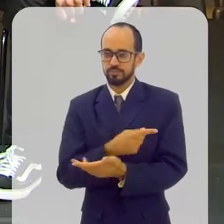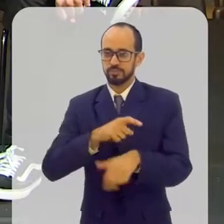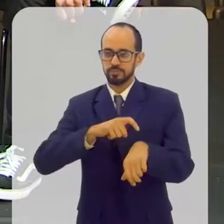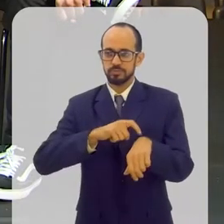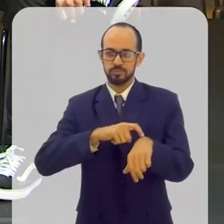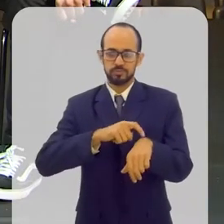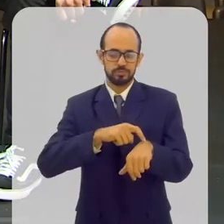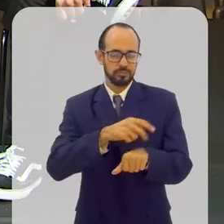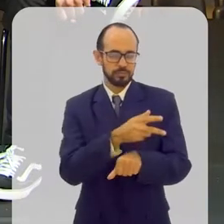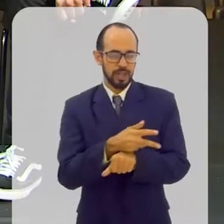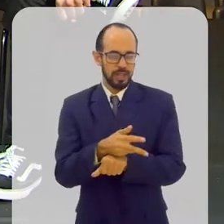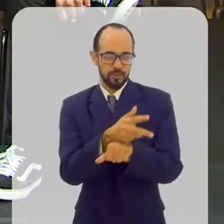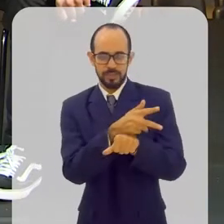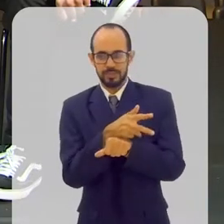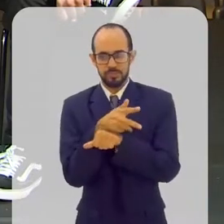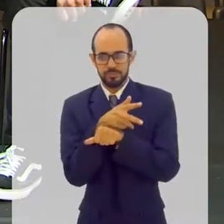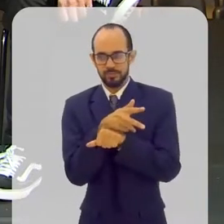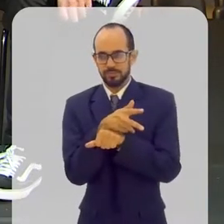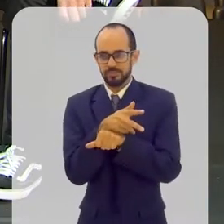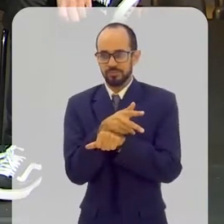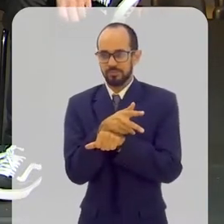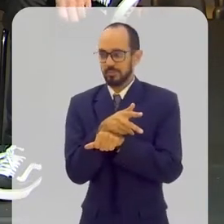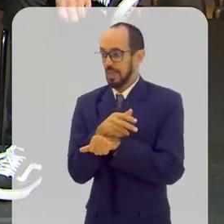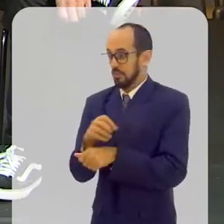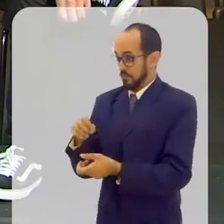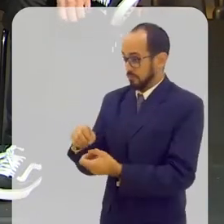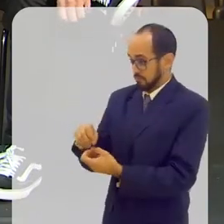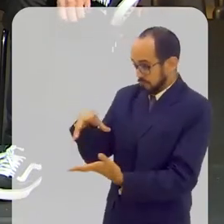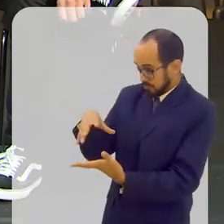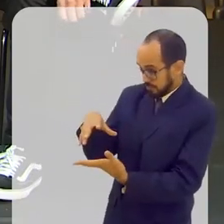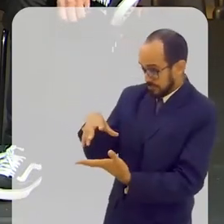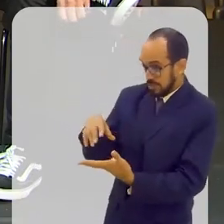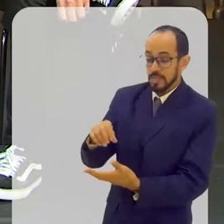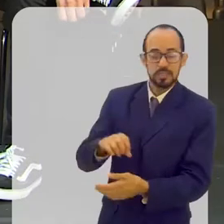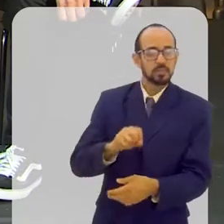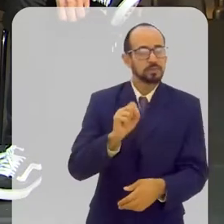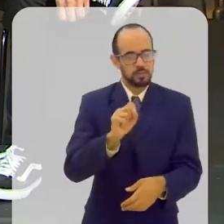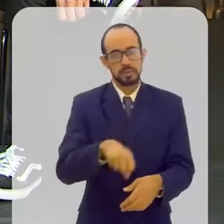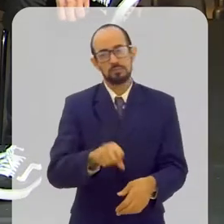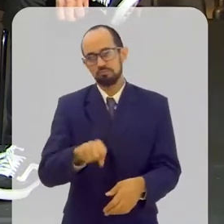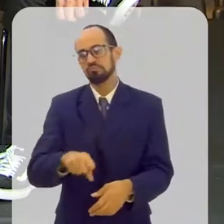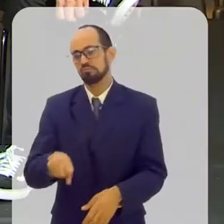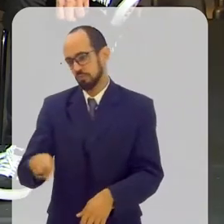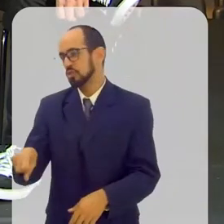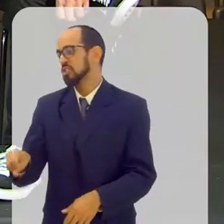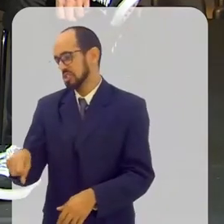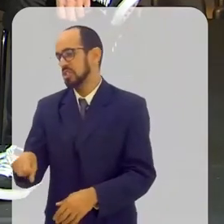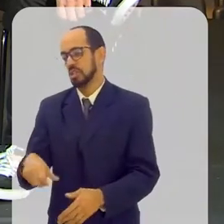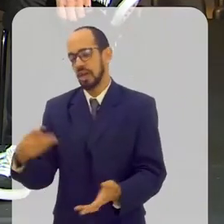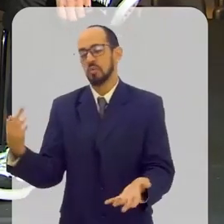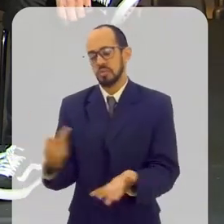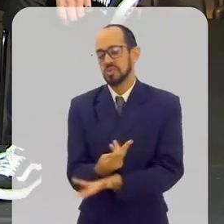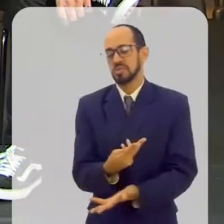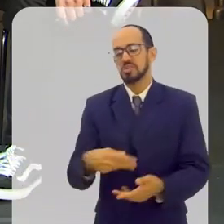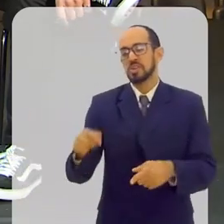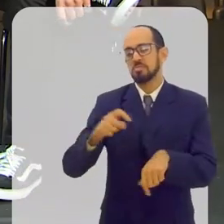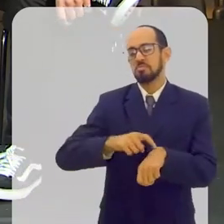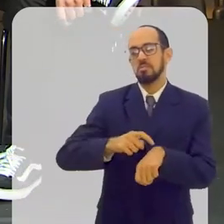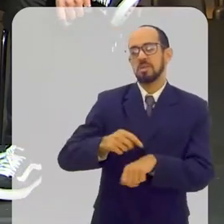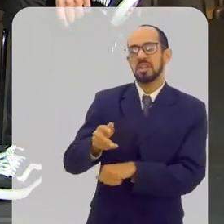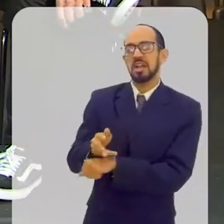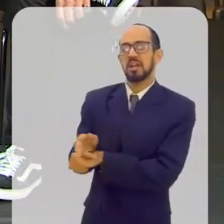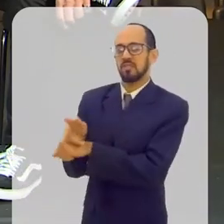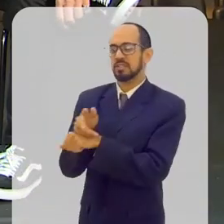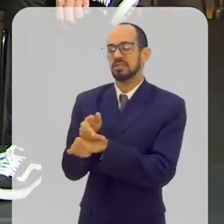durante a gravação. Né? Fenômenos. Os fenômenos que aconteciam durante a gravação. Eu fiz